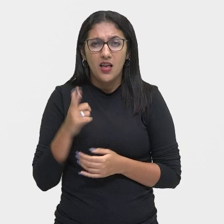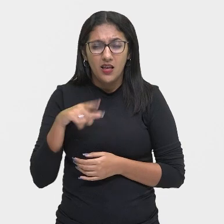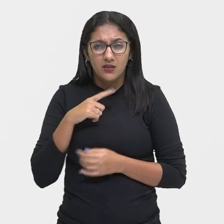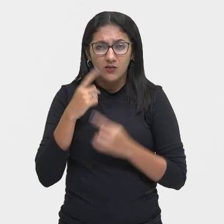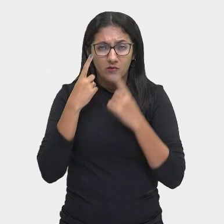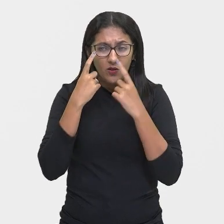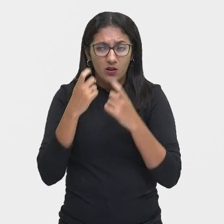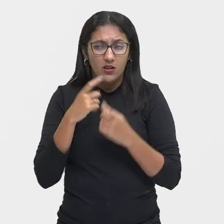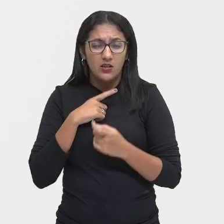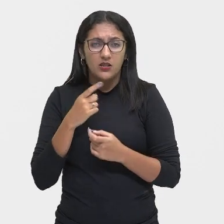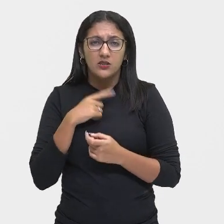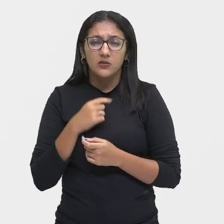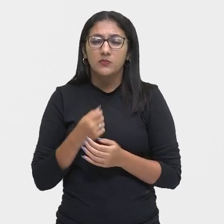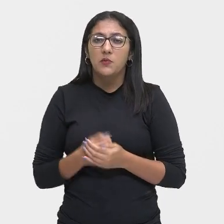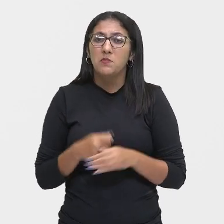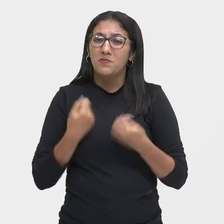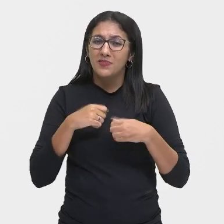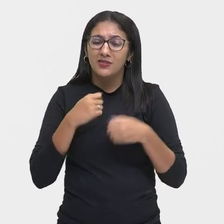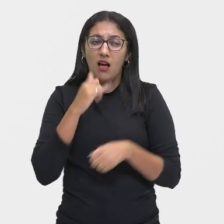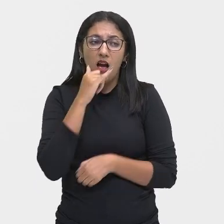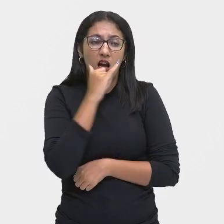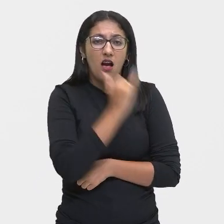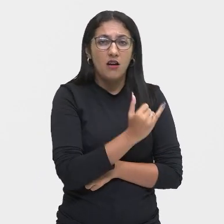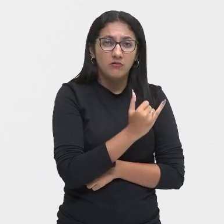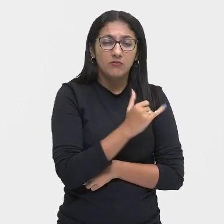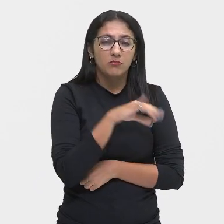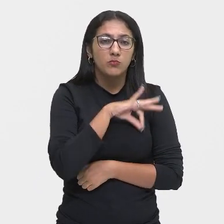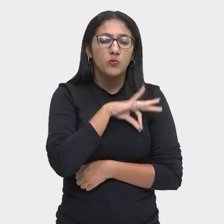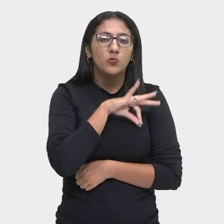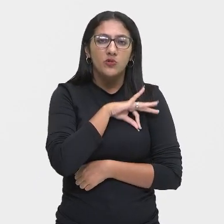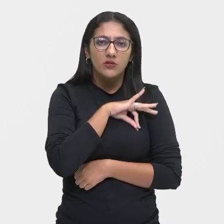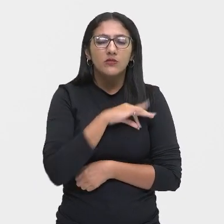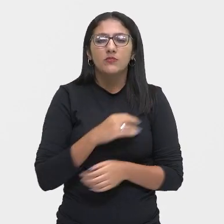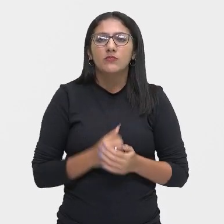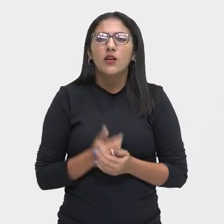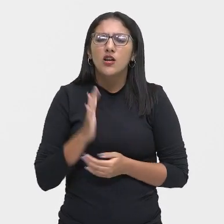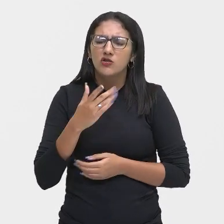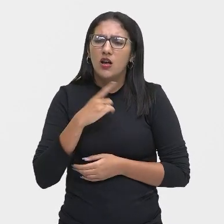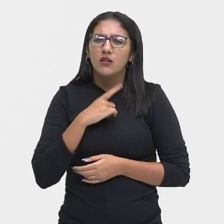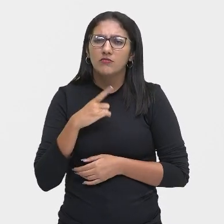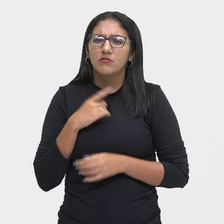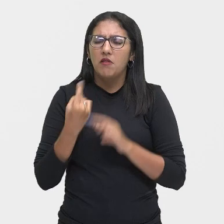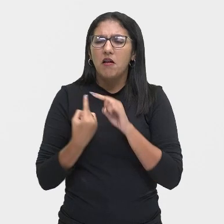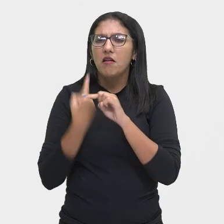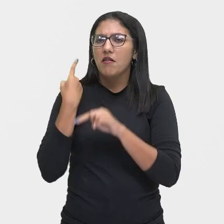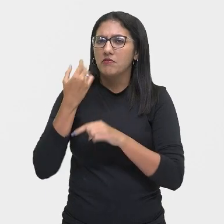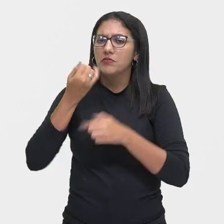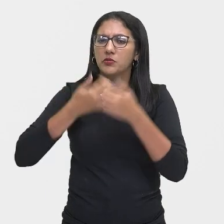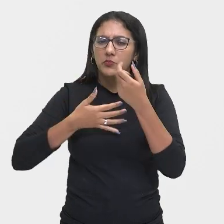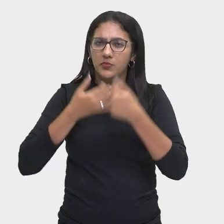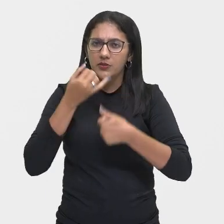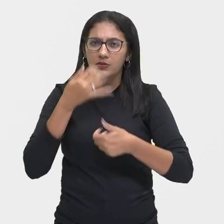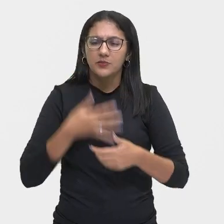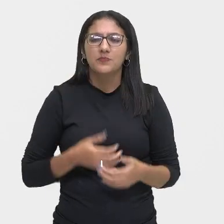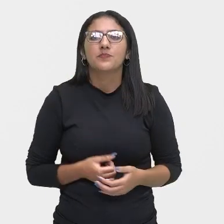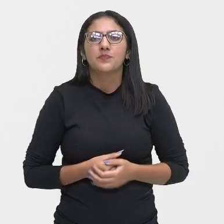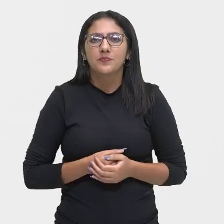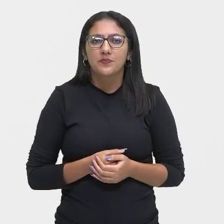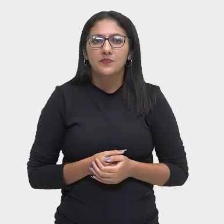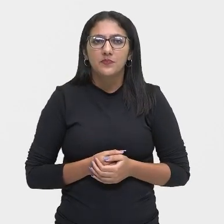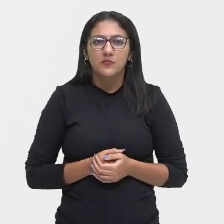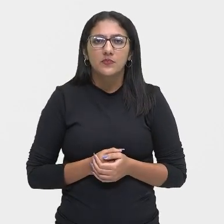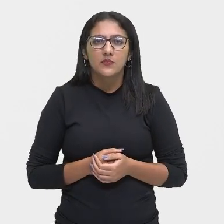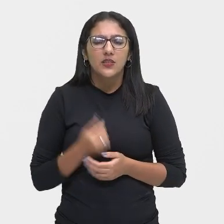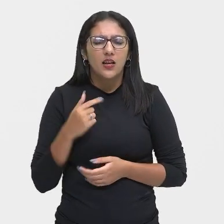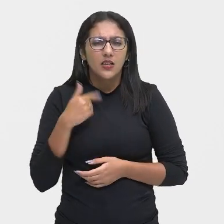ser denunciado às autoridades. Já falamos muito sobre isso, né? O assédio sexual, por sua